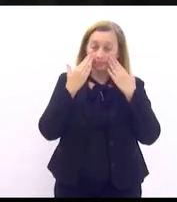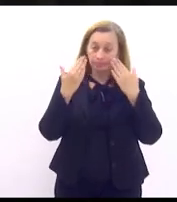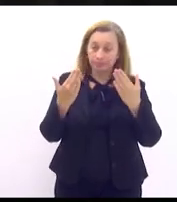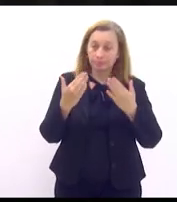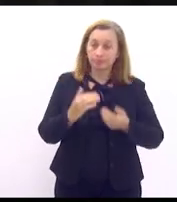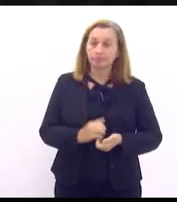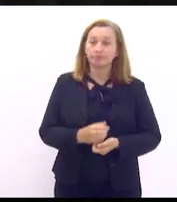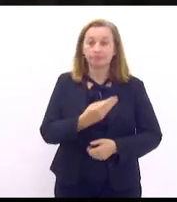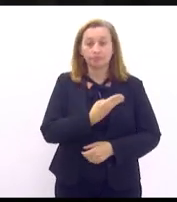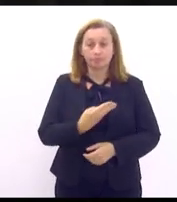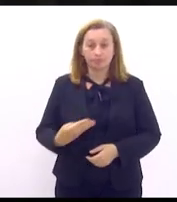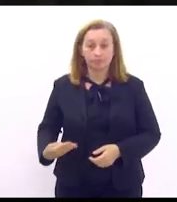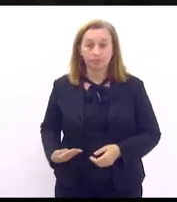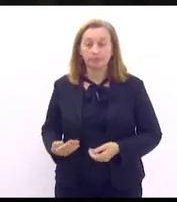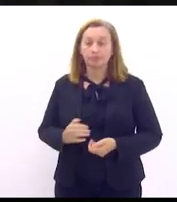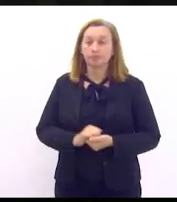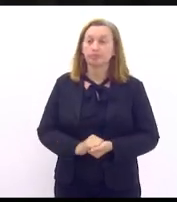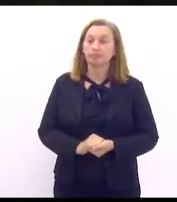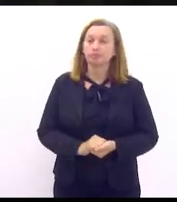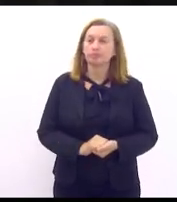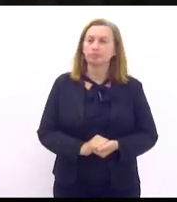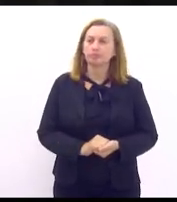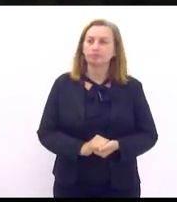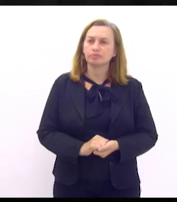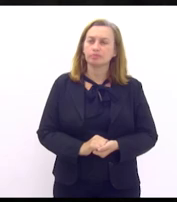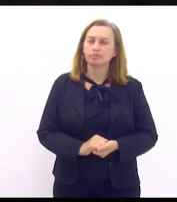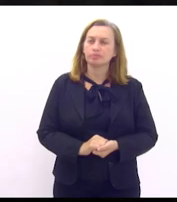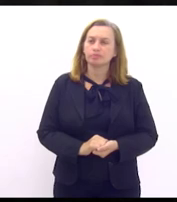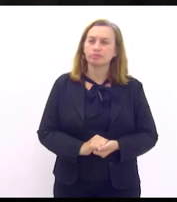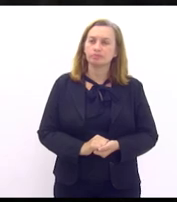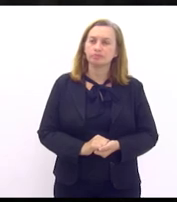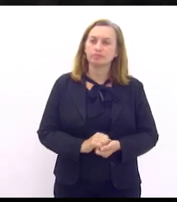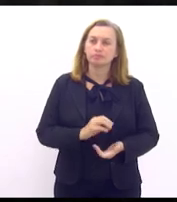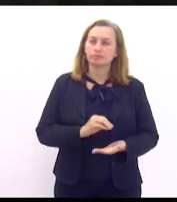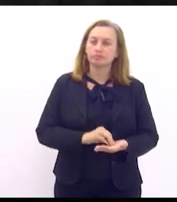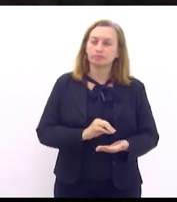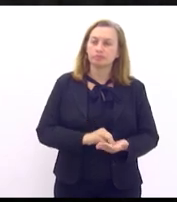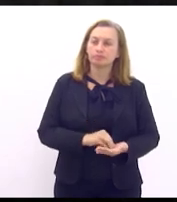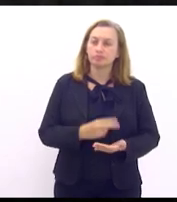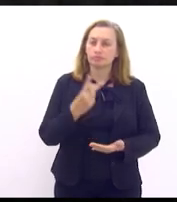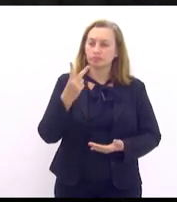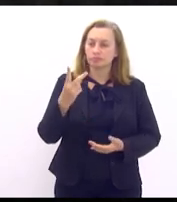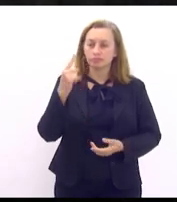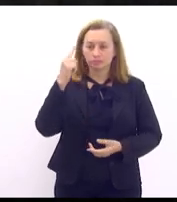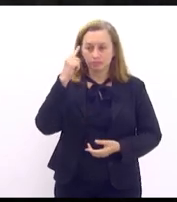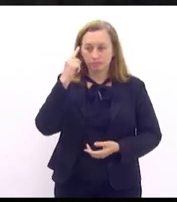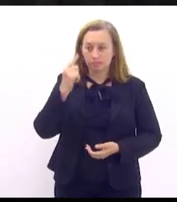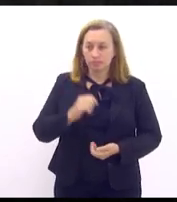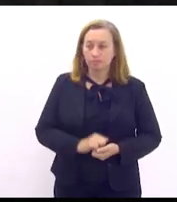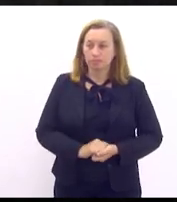pelo governo, faltam duas perspectivas.